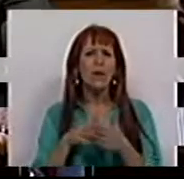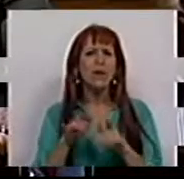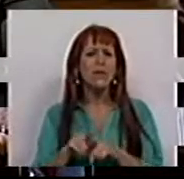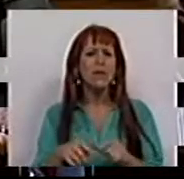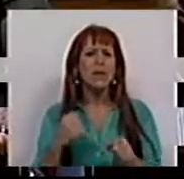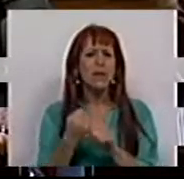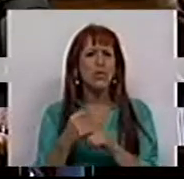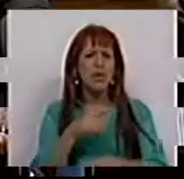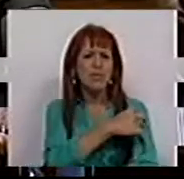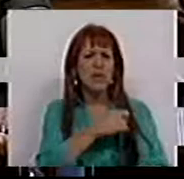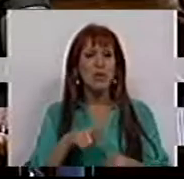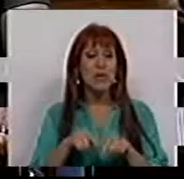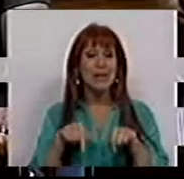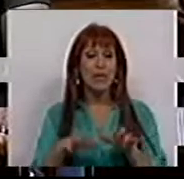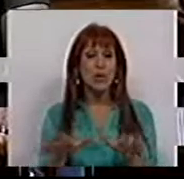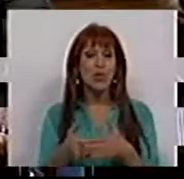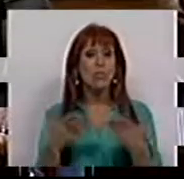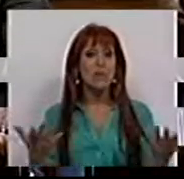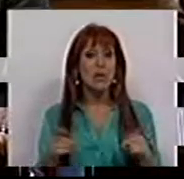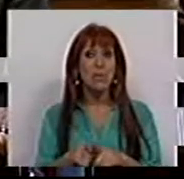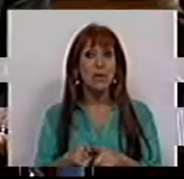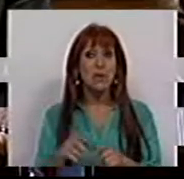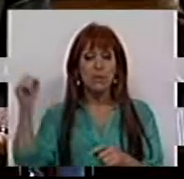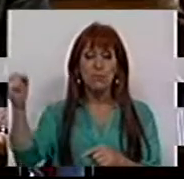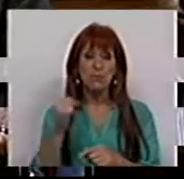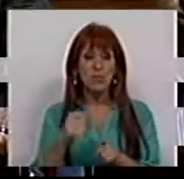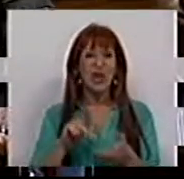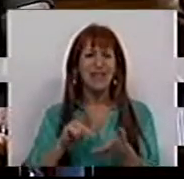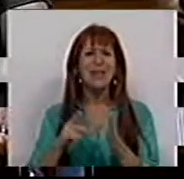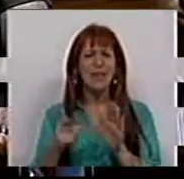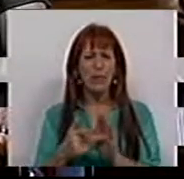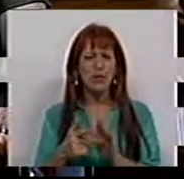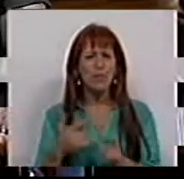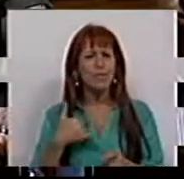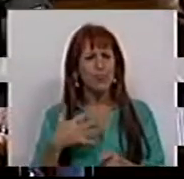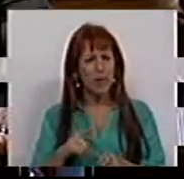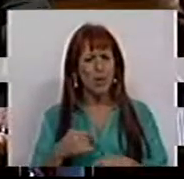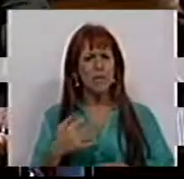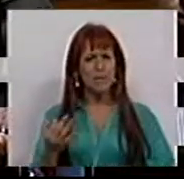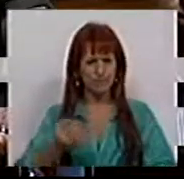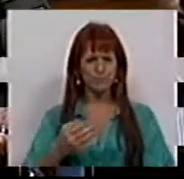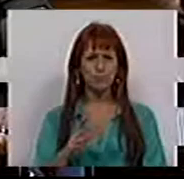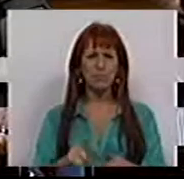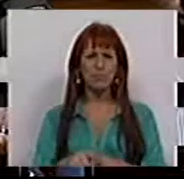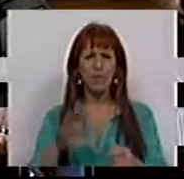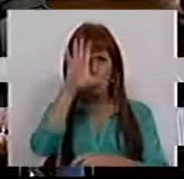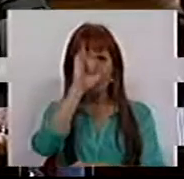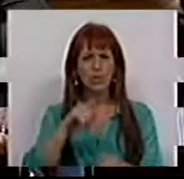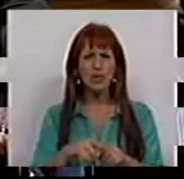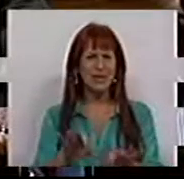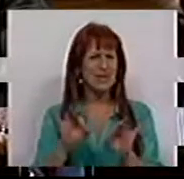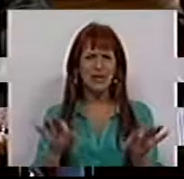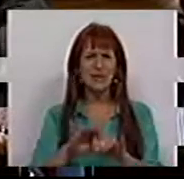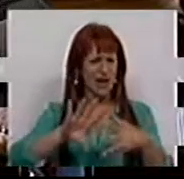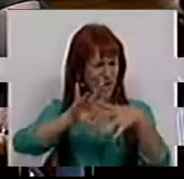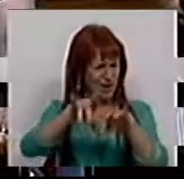com as entidades representadas nas comissões a afetação de técnicos. Eu queria reconhecer que este Governo é o mesmo que